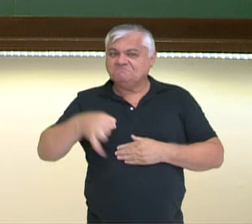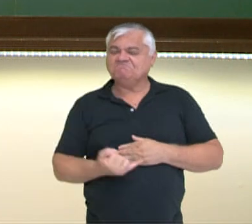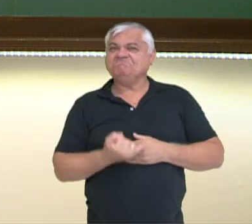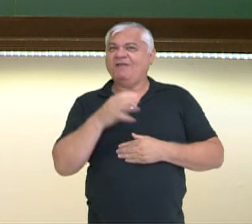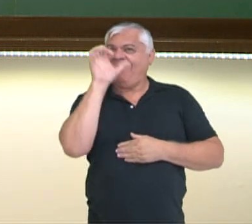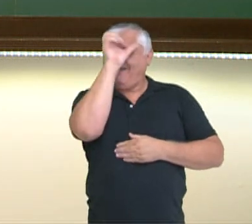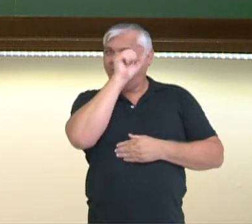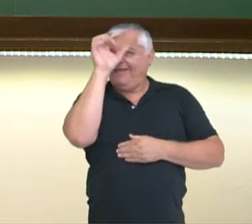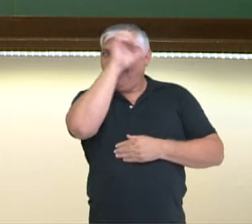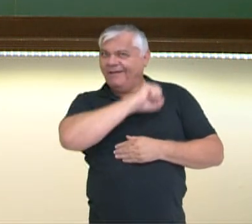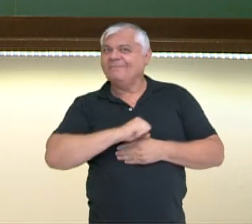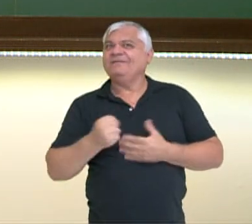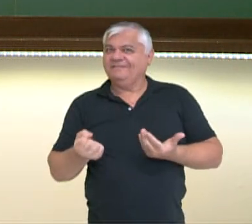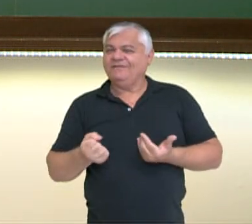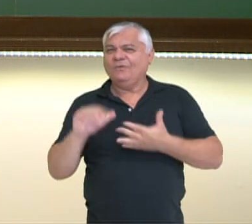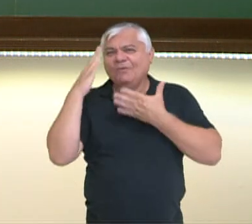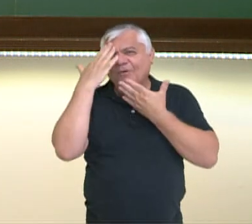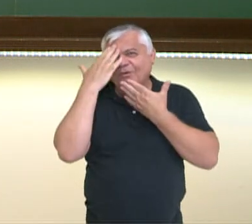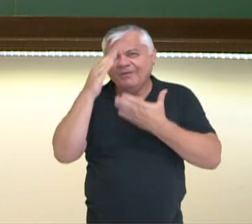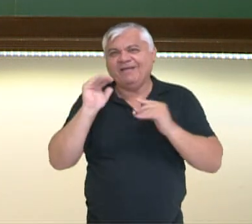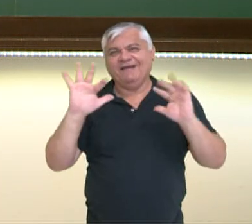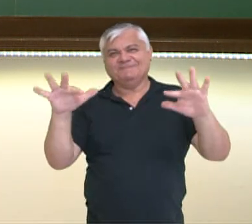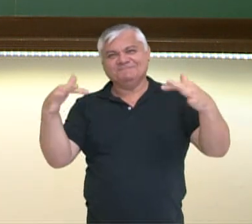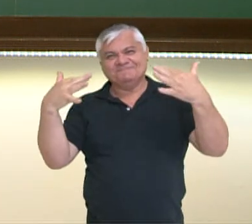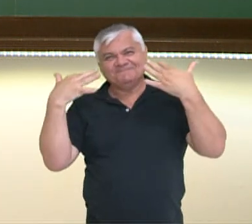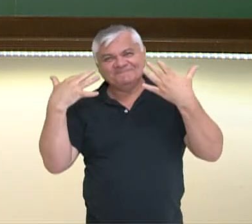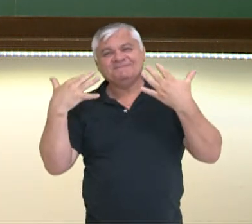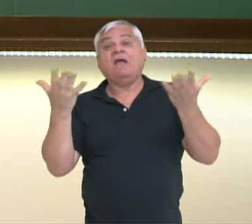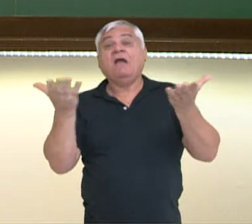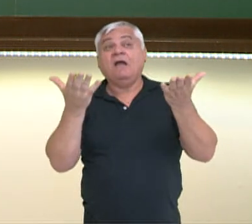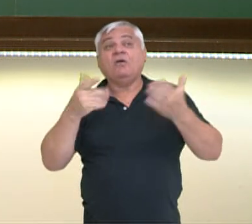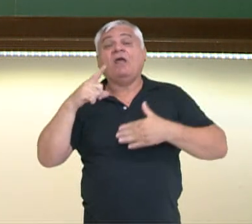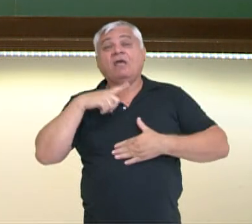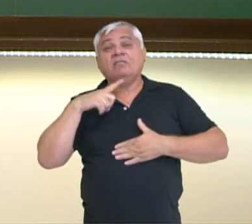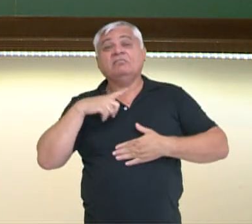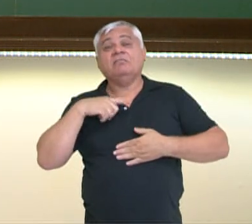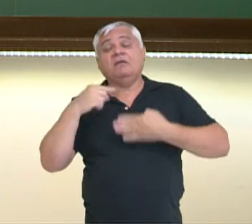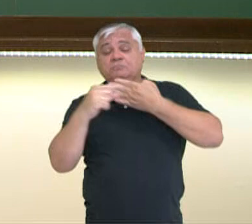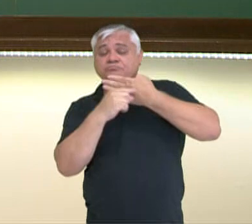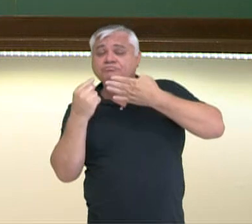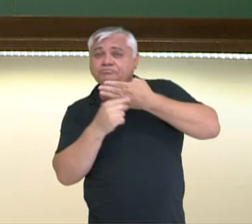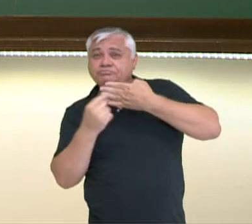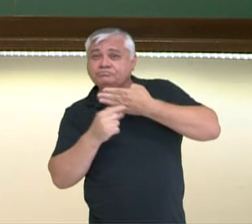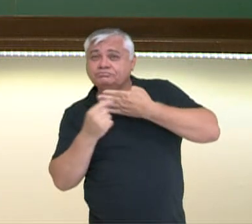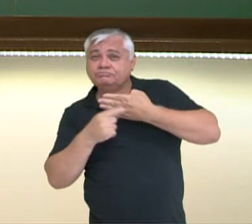para você. Muitas graças por todos. Temos aí também nossas